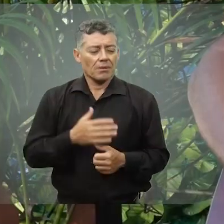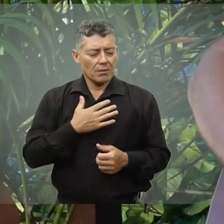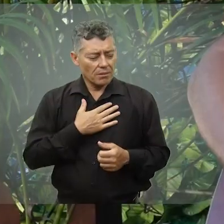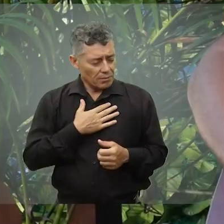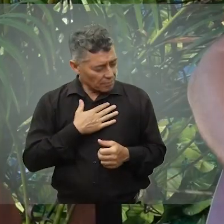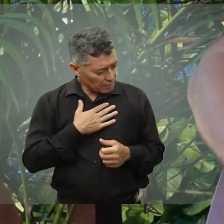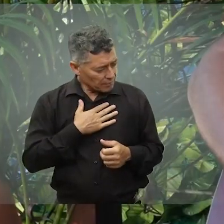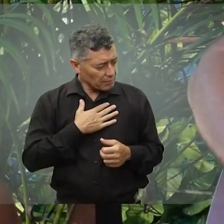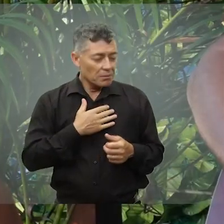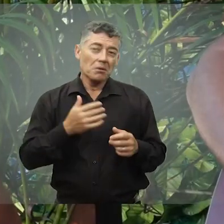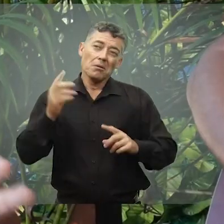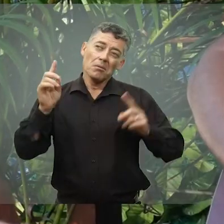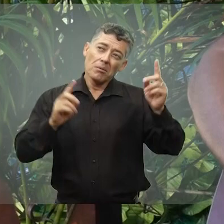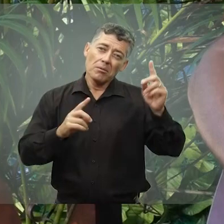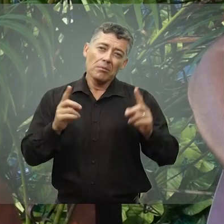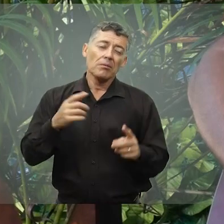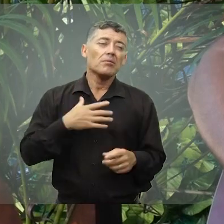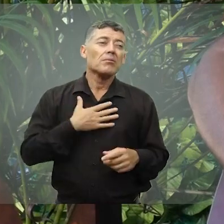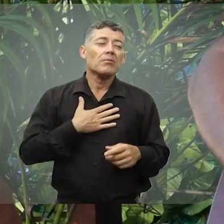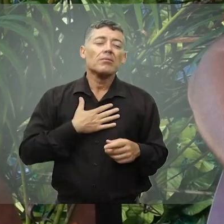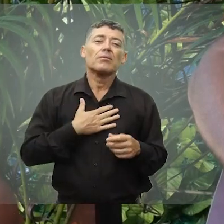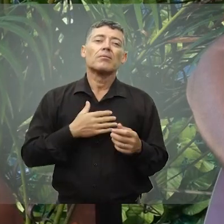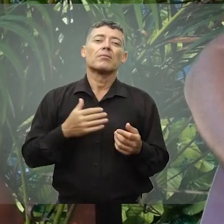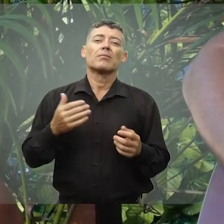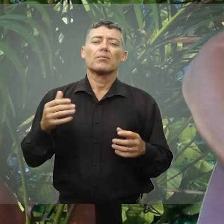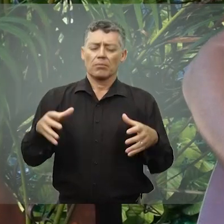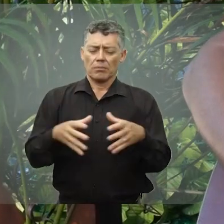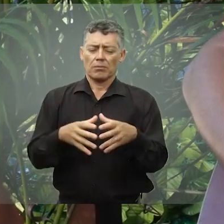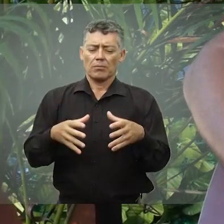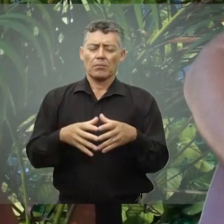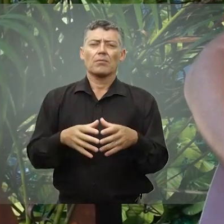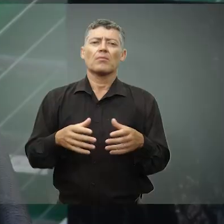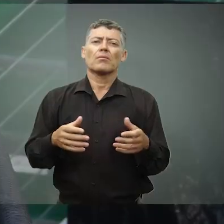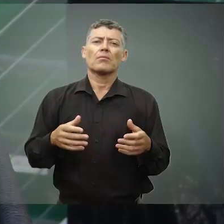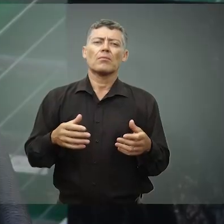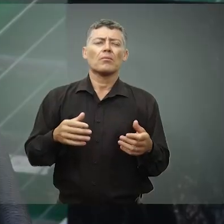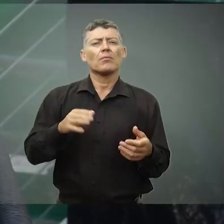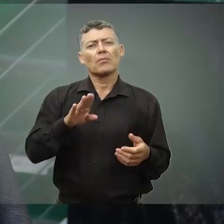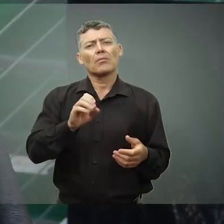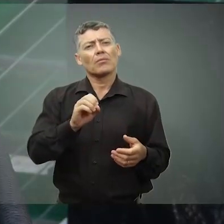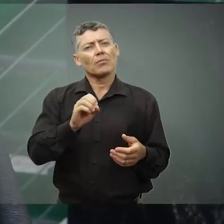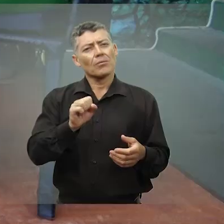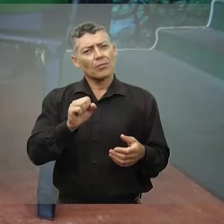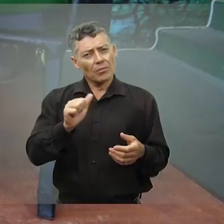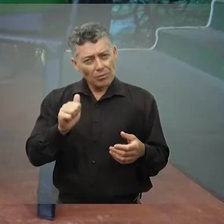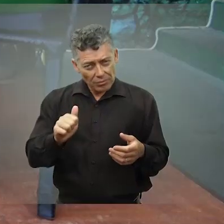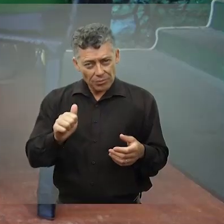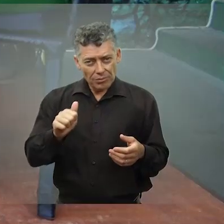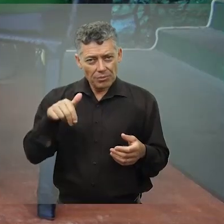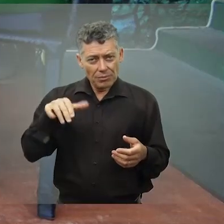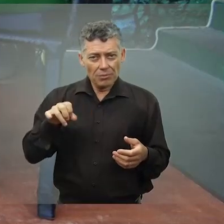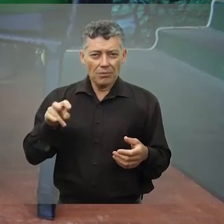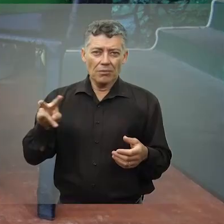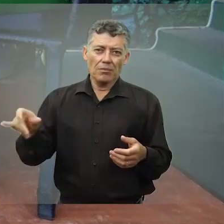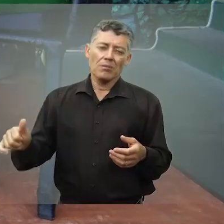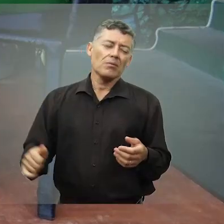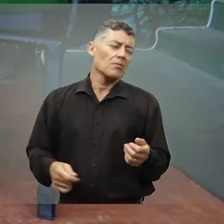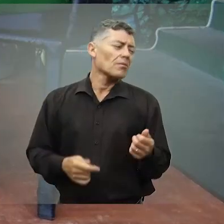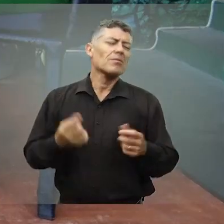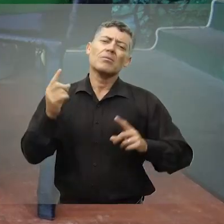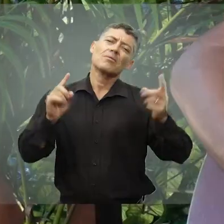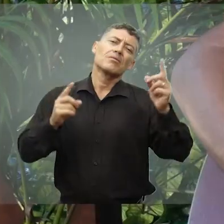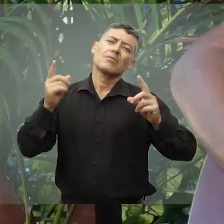gosto de carnaval. Você gosta de cantar que música? Era uma banda de bossa nova e tal. Outro estilo, né? Eu falei, eu gosto de cantar